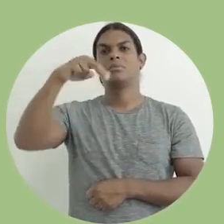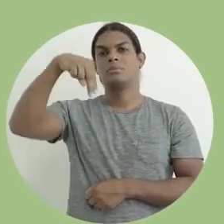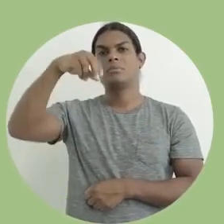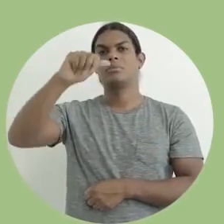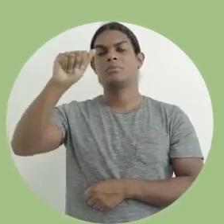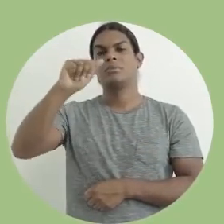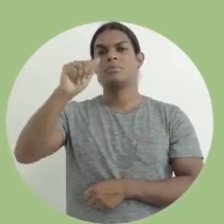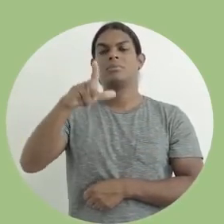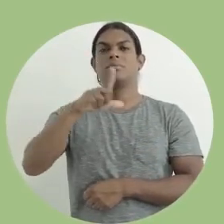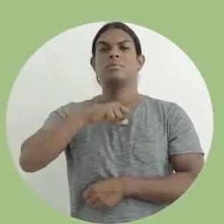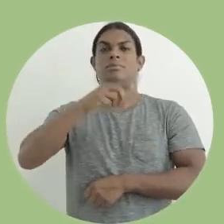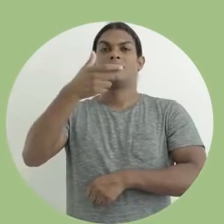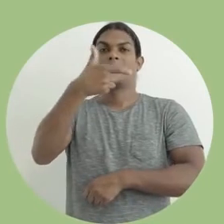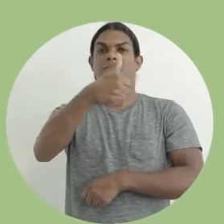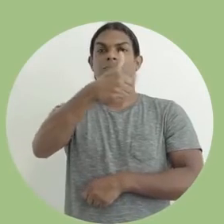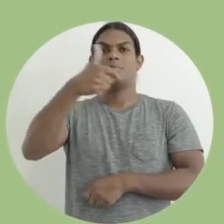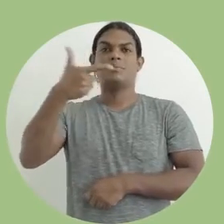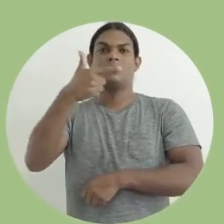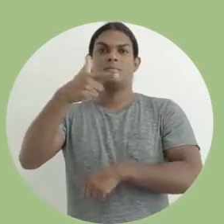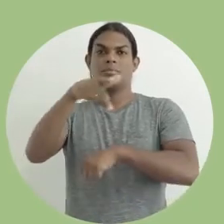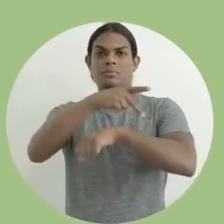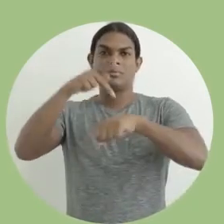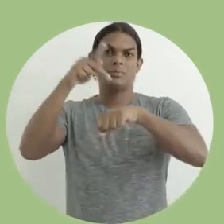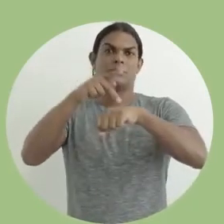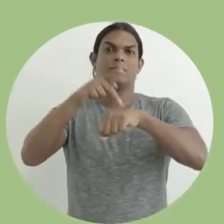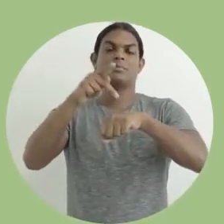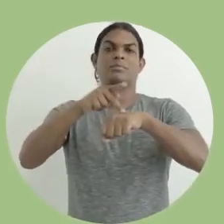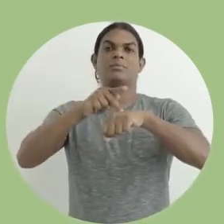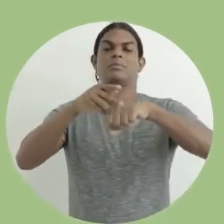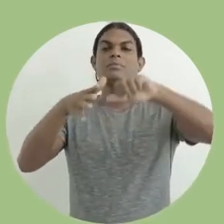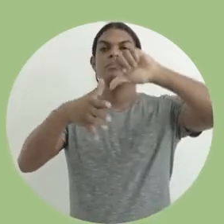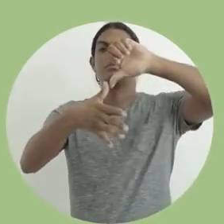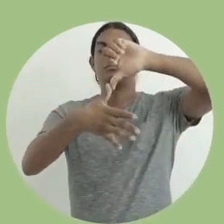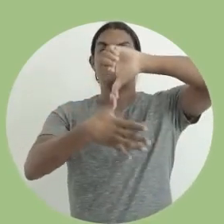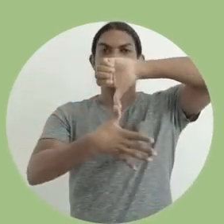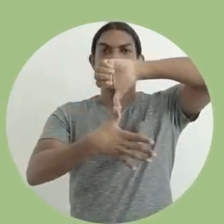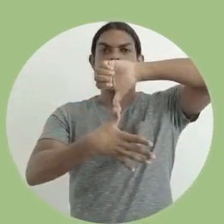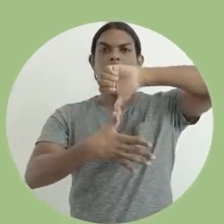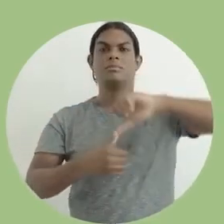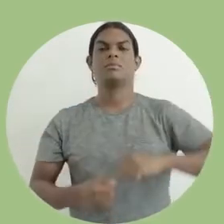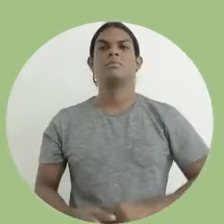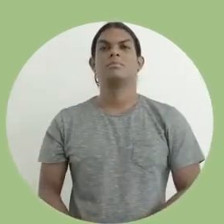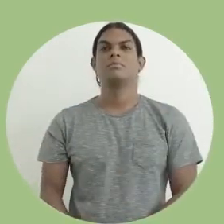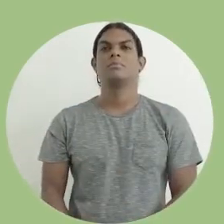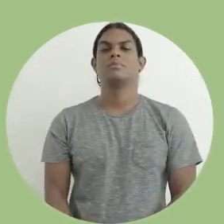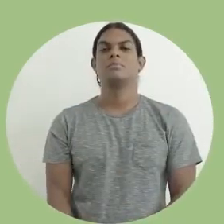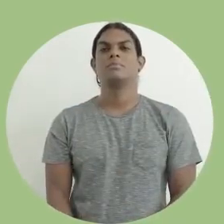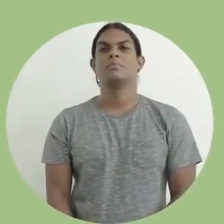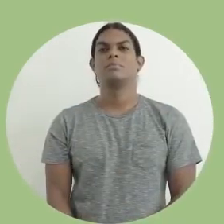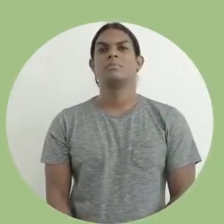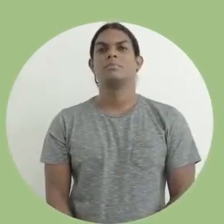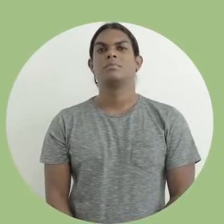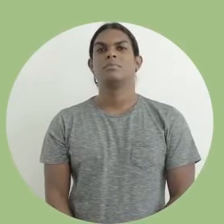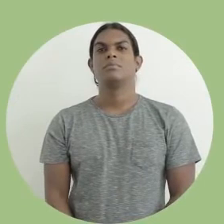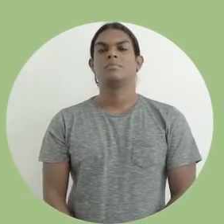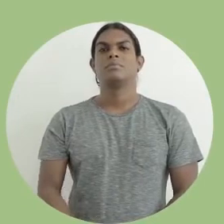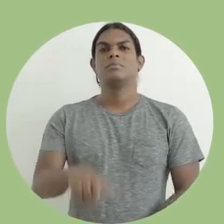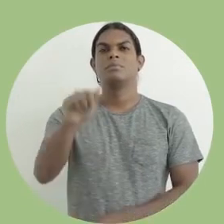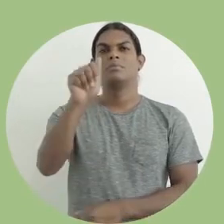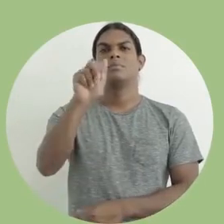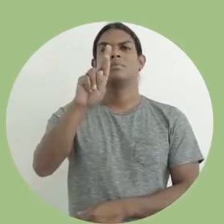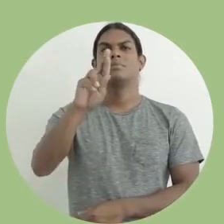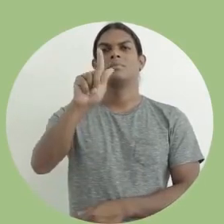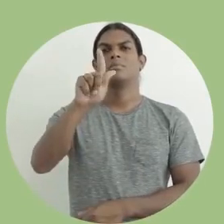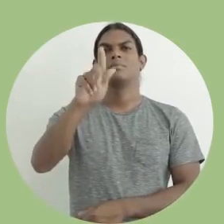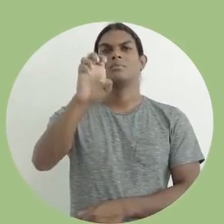América do Sul. Foi fundada dentro dos ideais de integração sul-americana multissetorial entre Argentina,